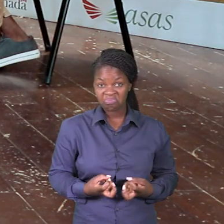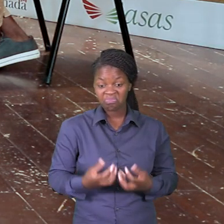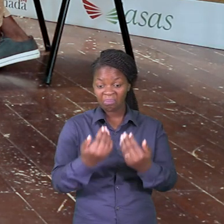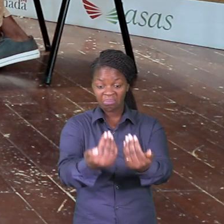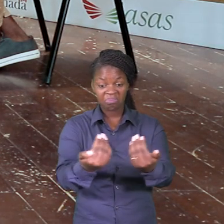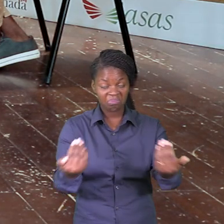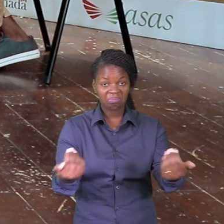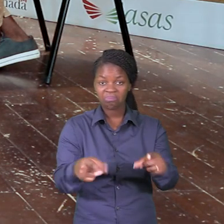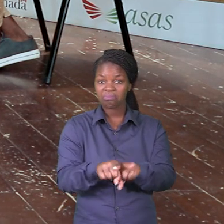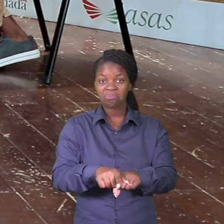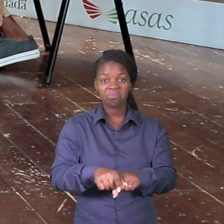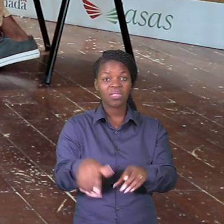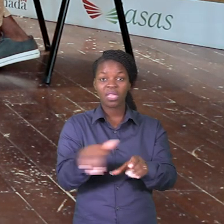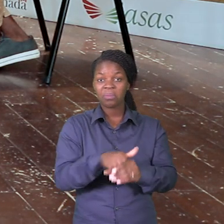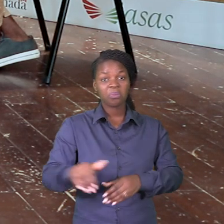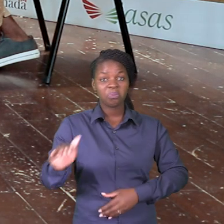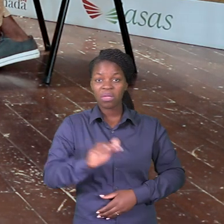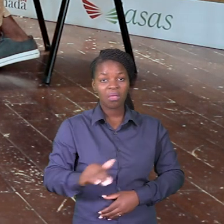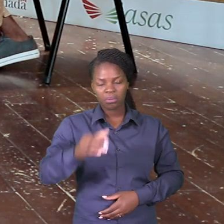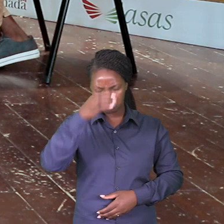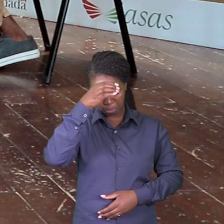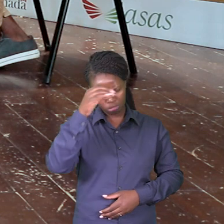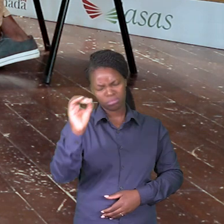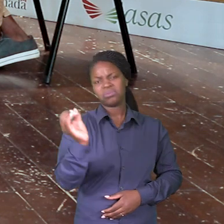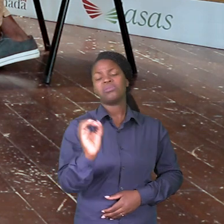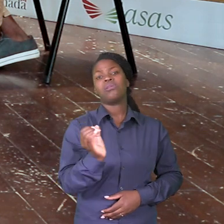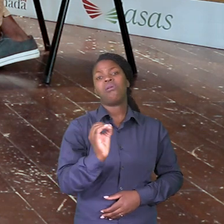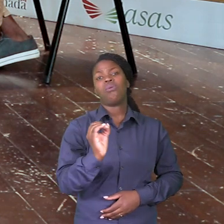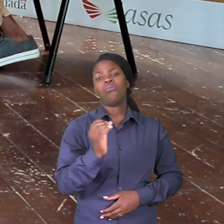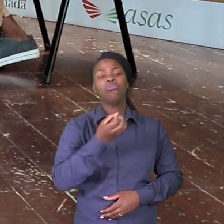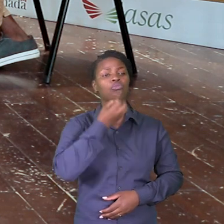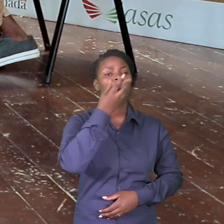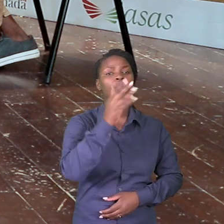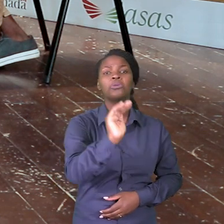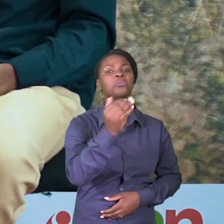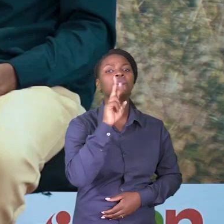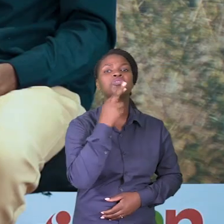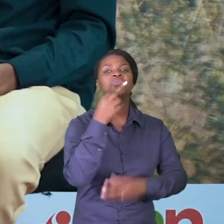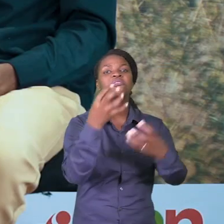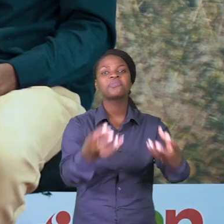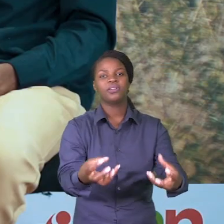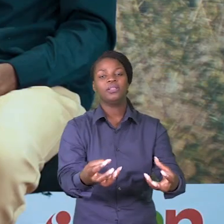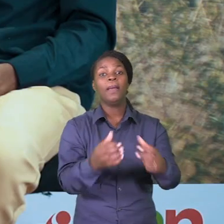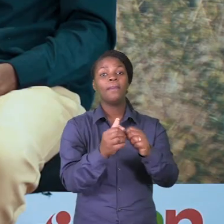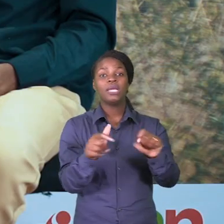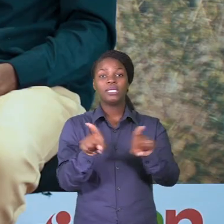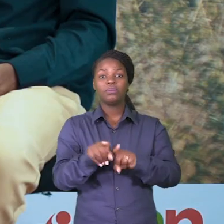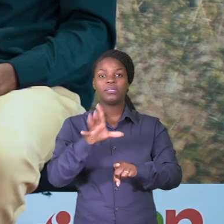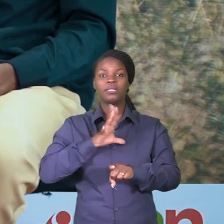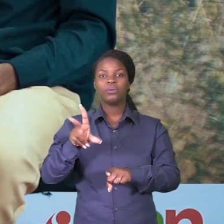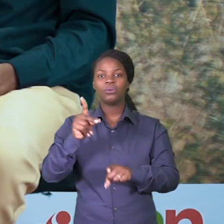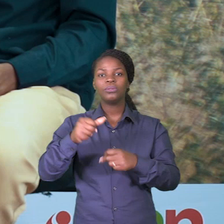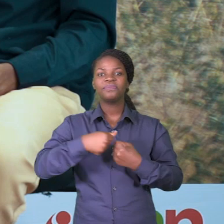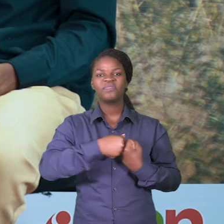dos utentes por parte das crianças dos membros da da comunidade em fazer a denúncia em si mas também temos